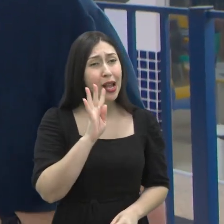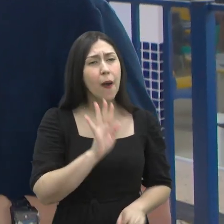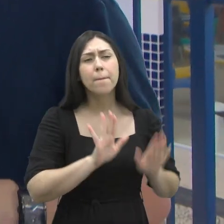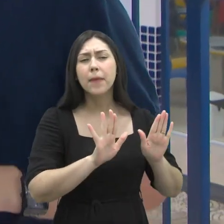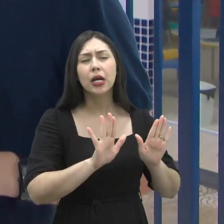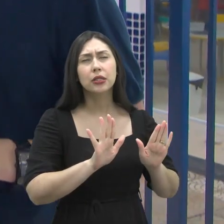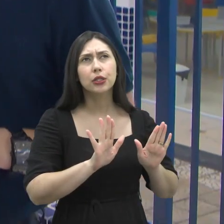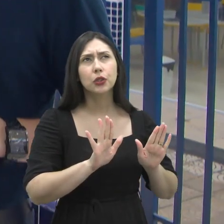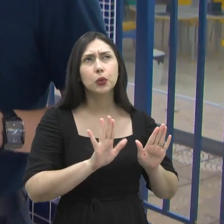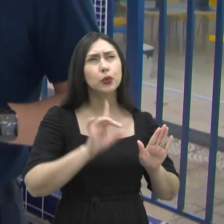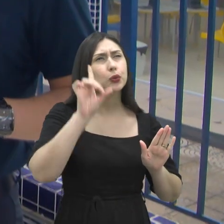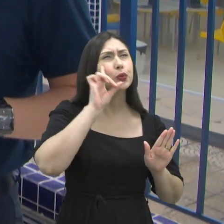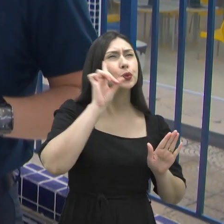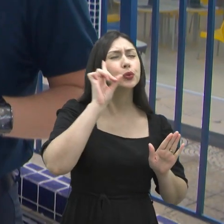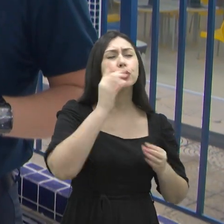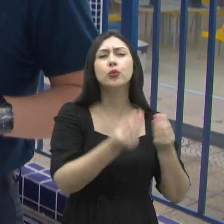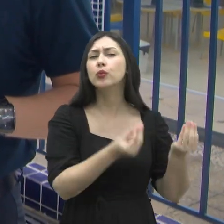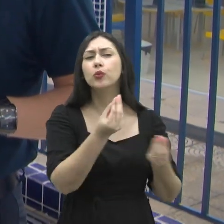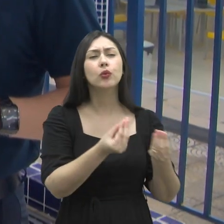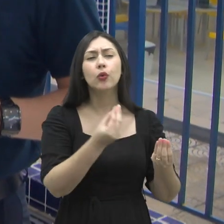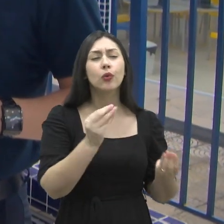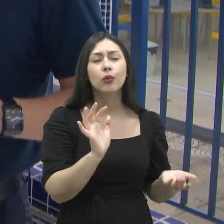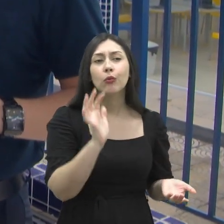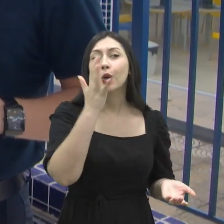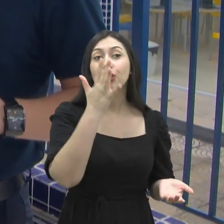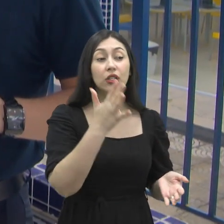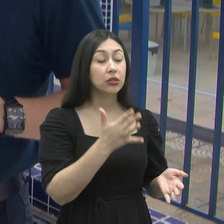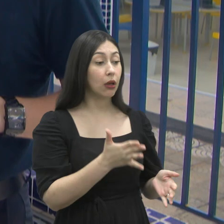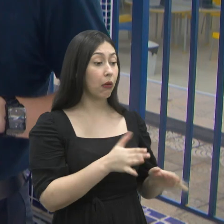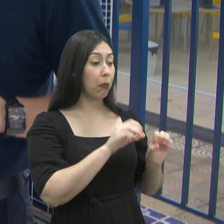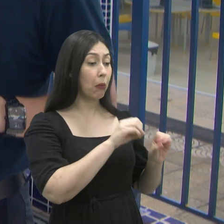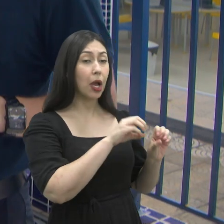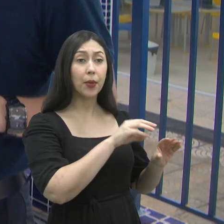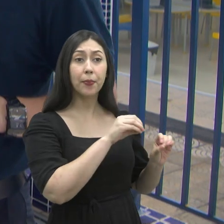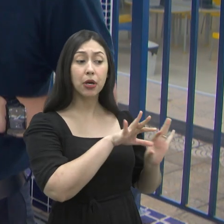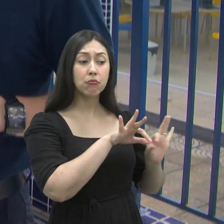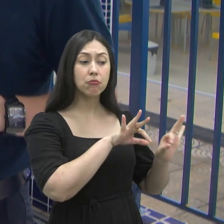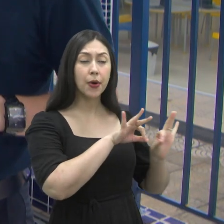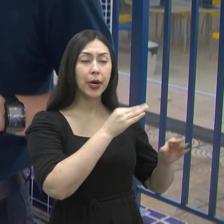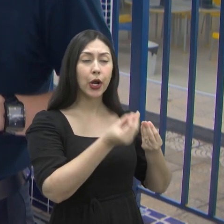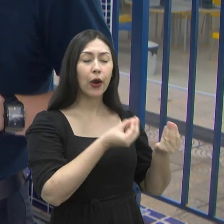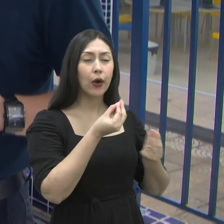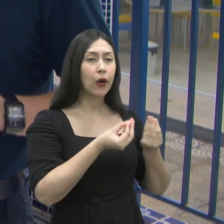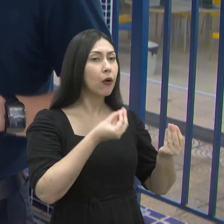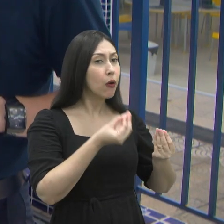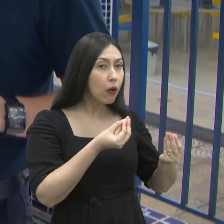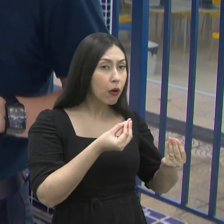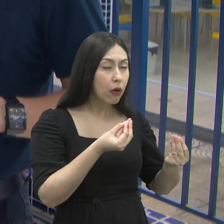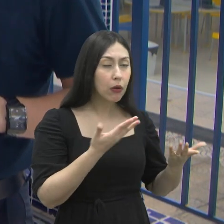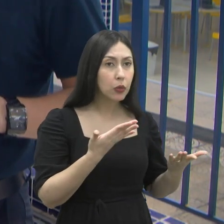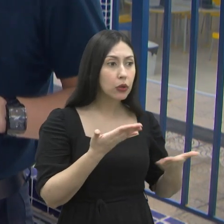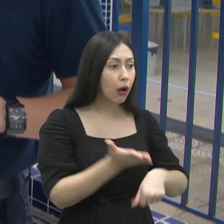dia a dia enquanto professor de idiomas? Como você prepara as suas aulas? Com qual antecedência você começa a preparar as